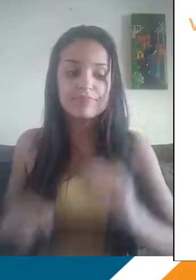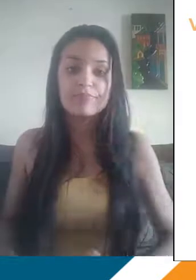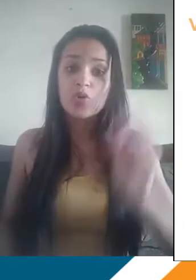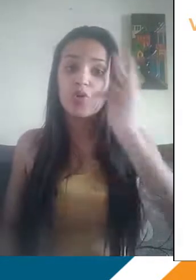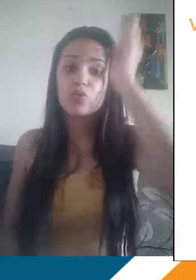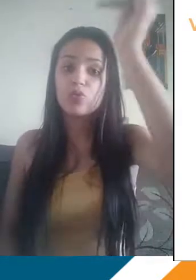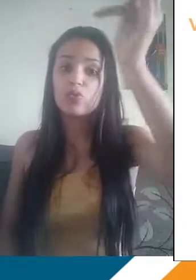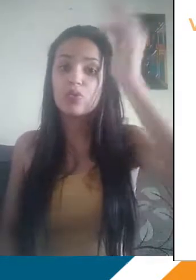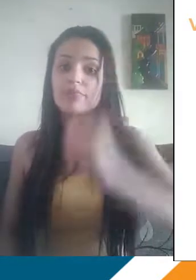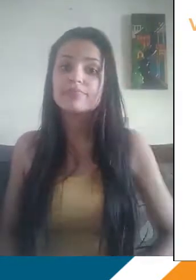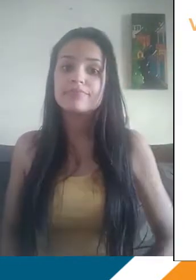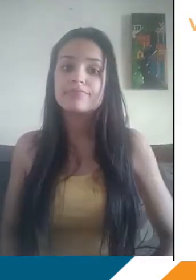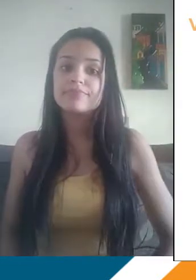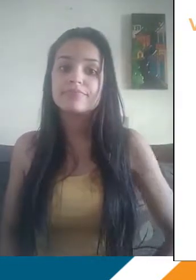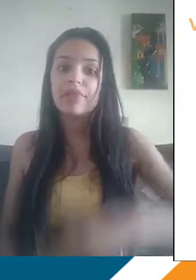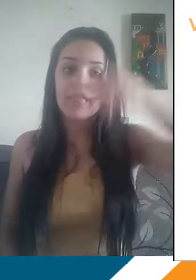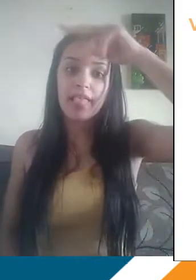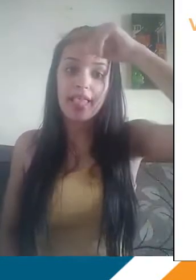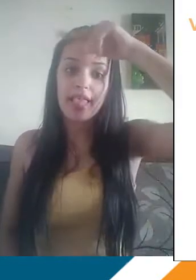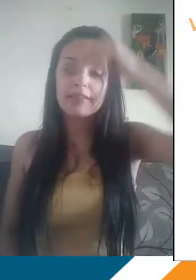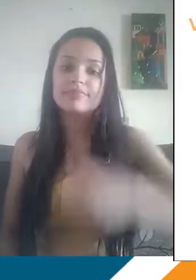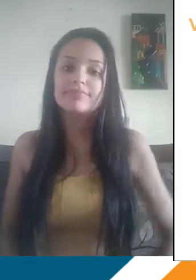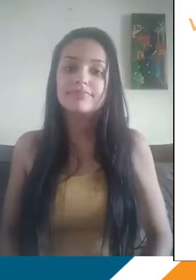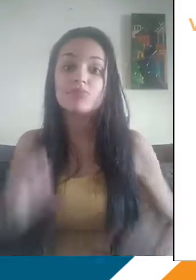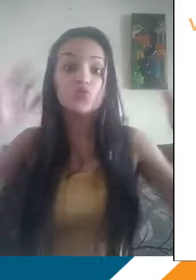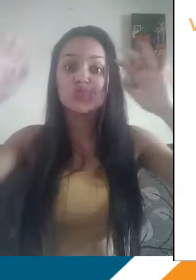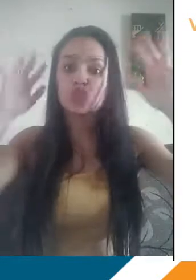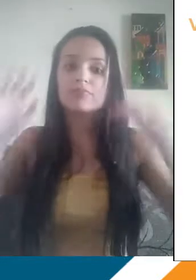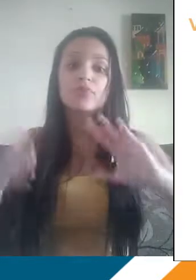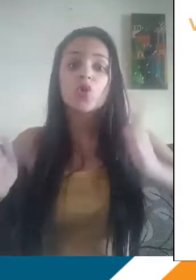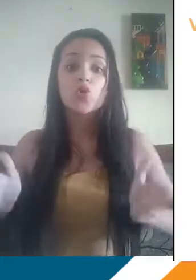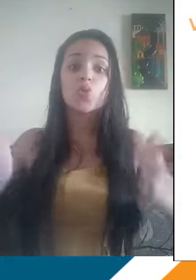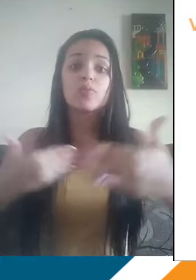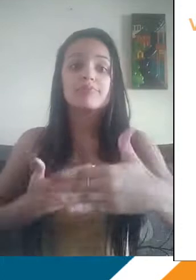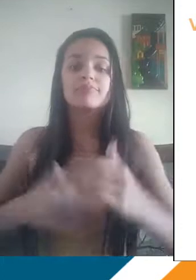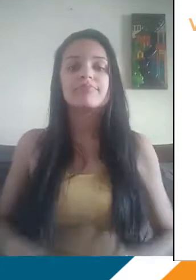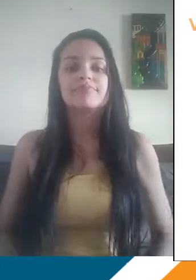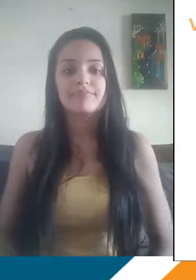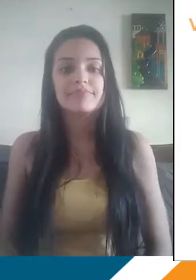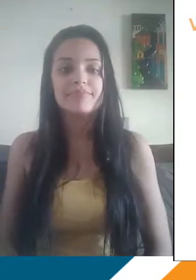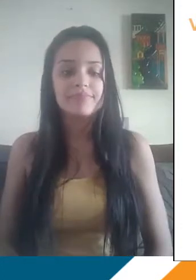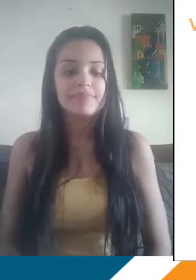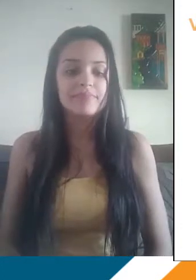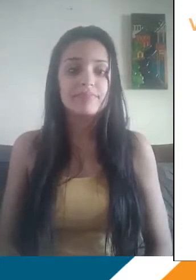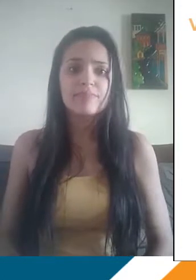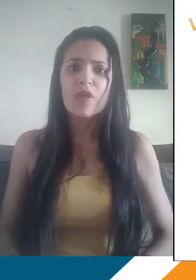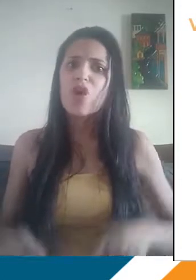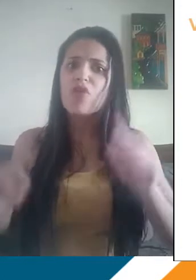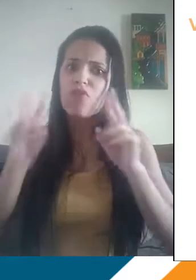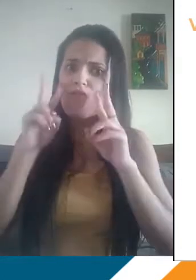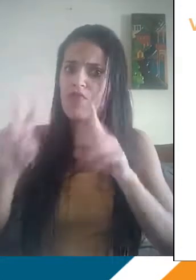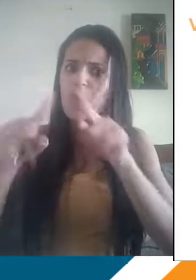o futurismo, o dadaísmo, o surrealismo e o cubismo, sendo que esse quadro que vocês estão